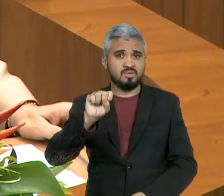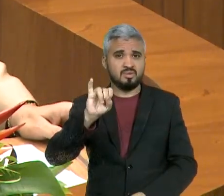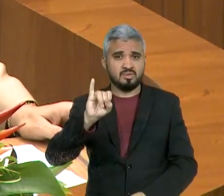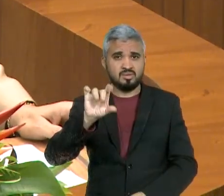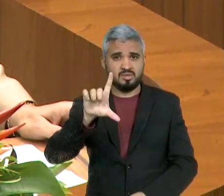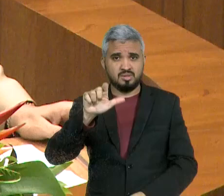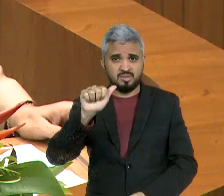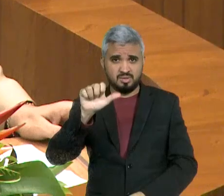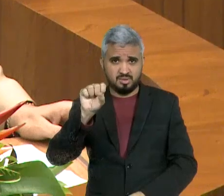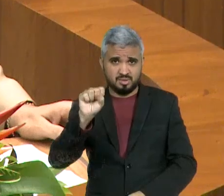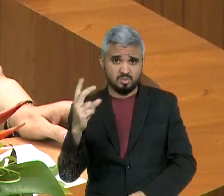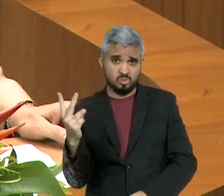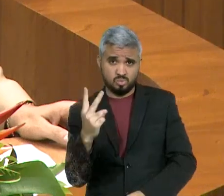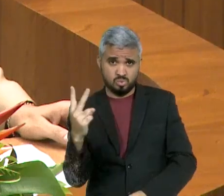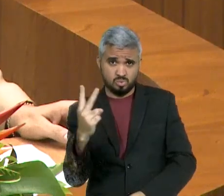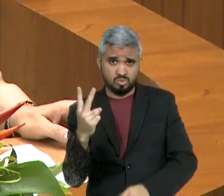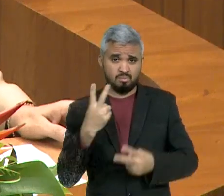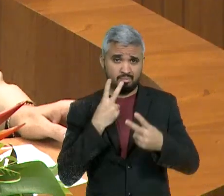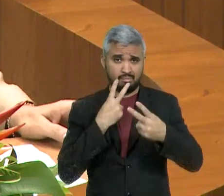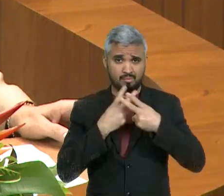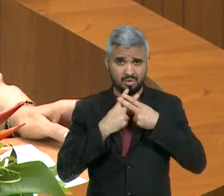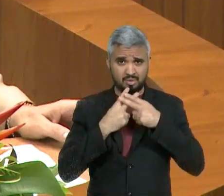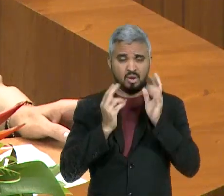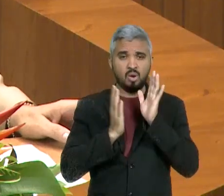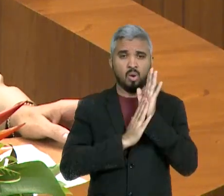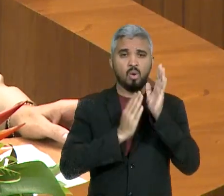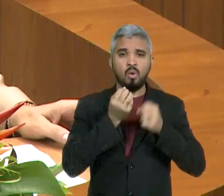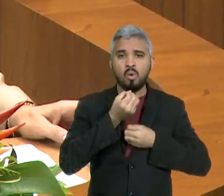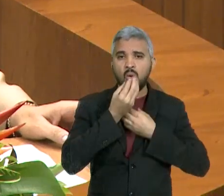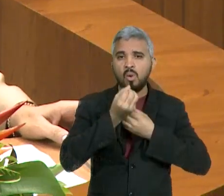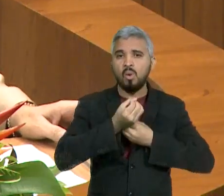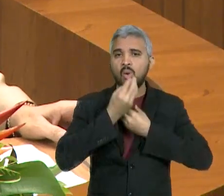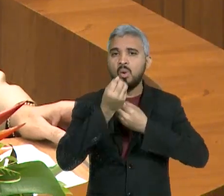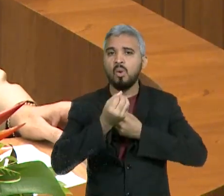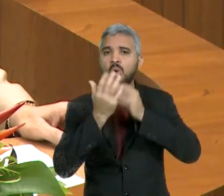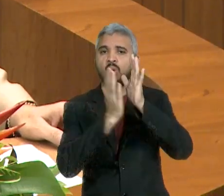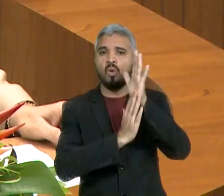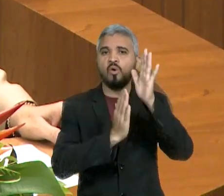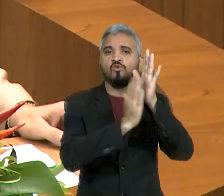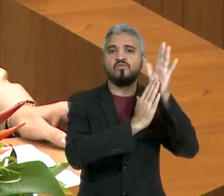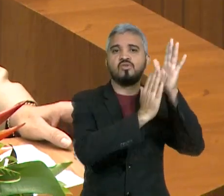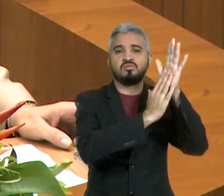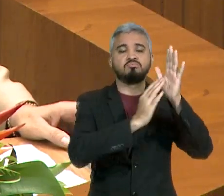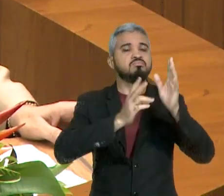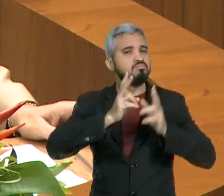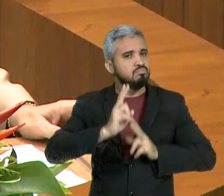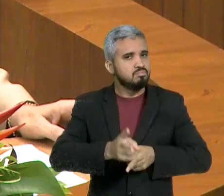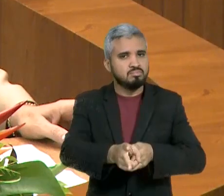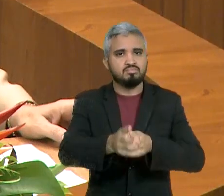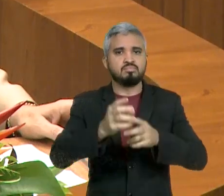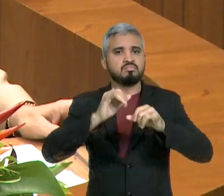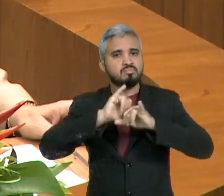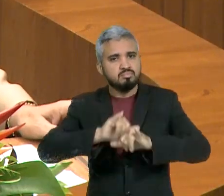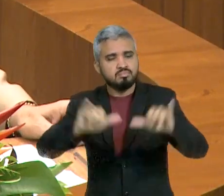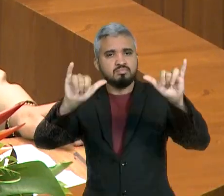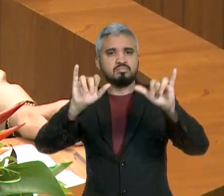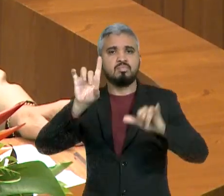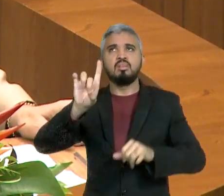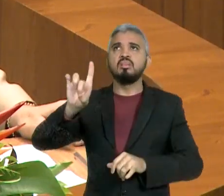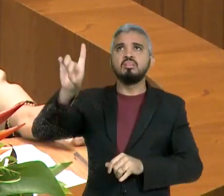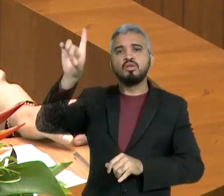se for necessário, dizendo que só o Senhor é Deus e